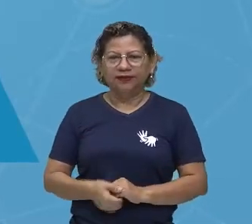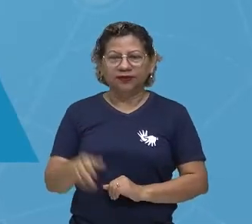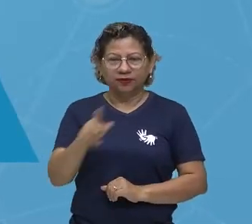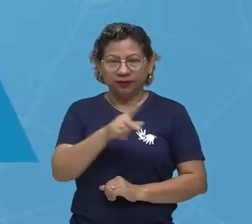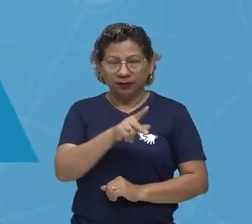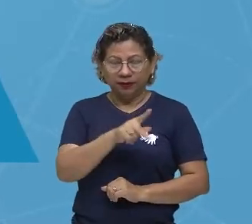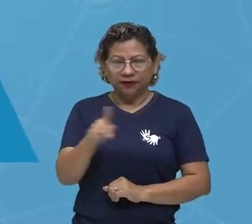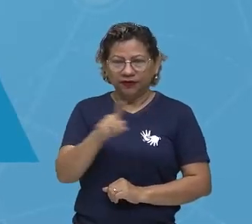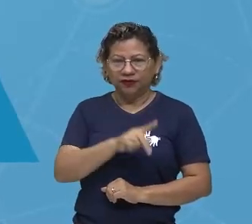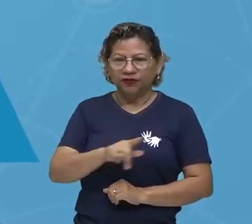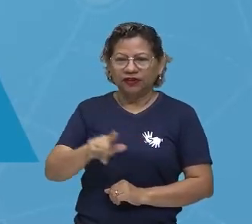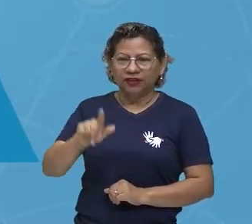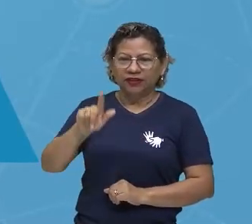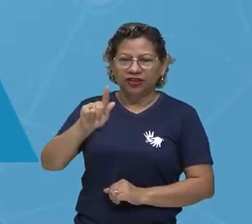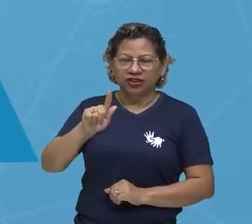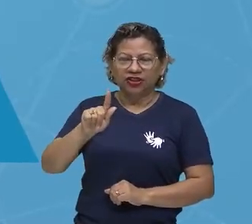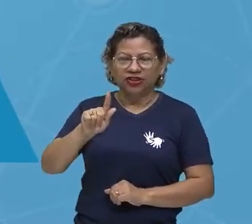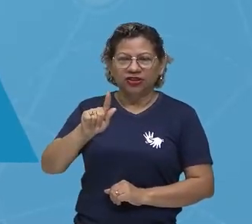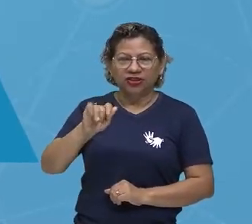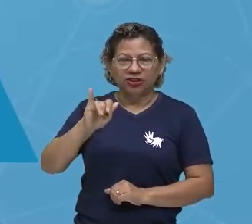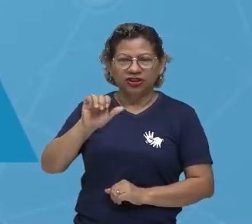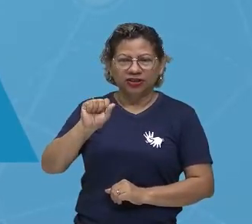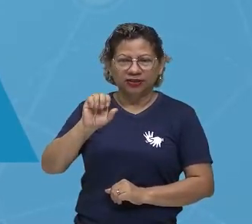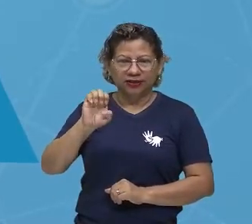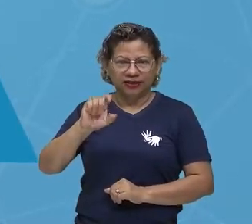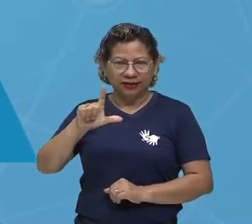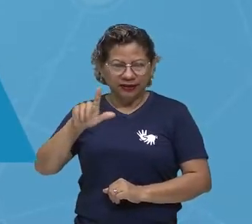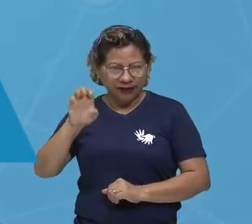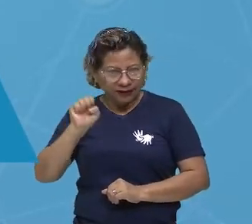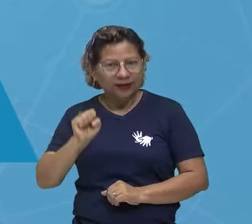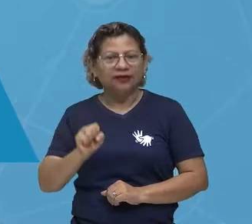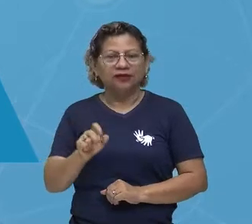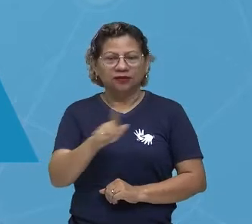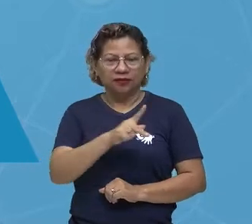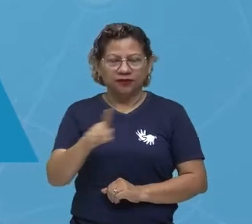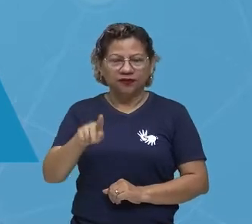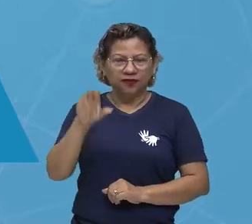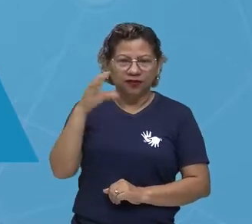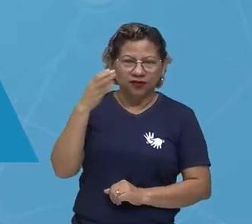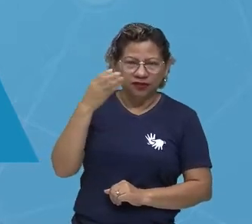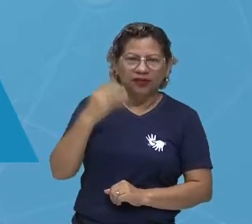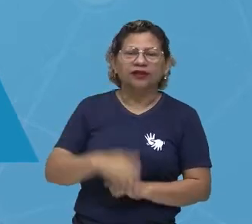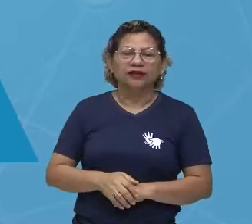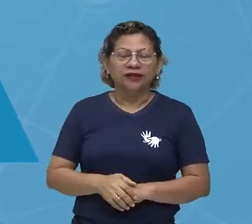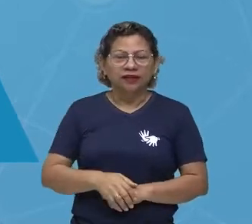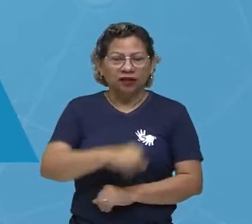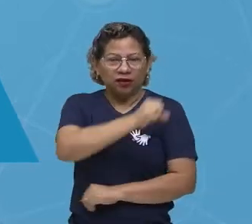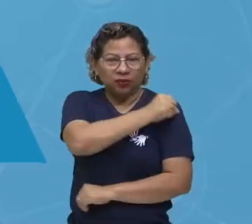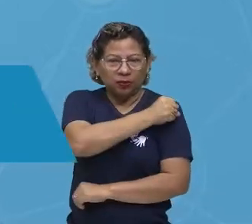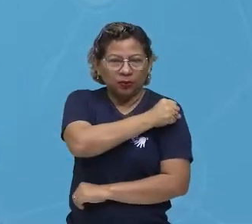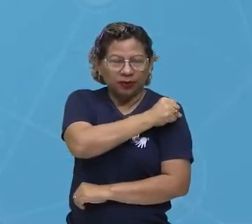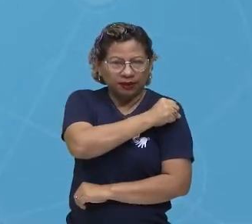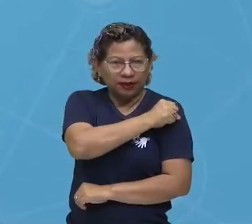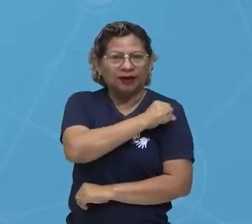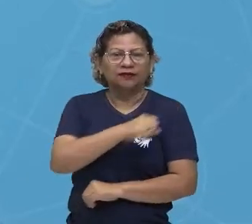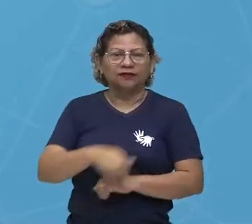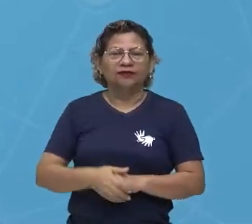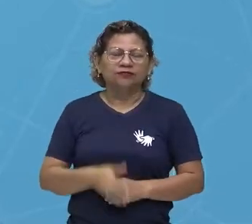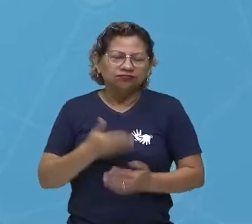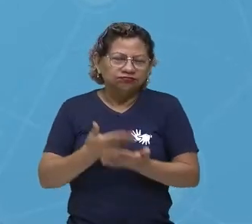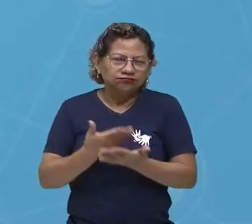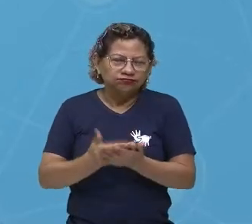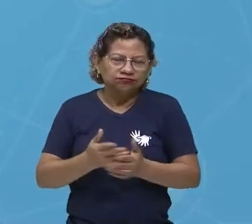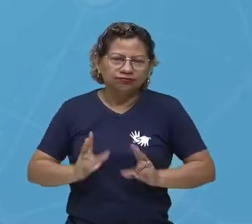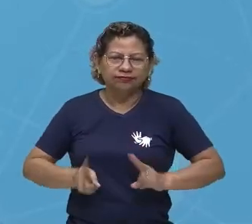professora Giselle Palmeira só a professora e de ciências estarei aqui com vocês no 8º ano né então a gente vai